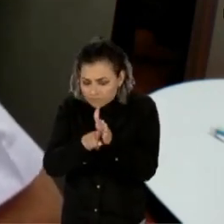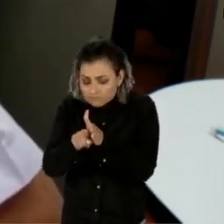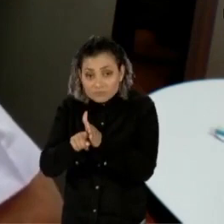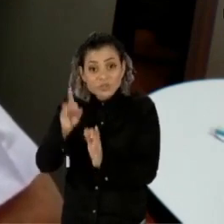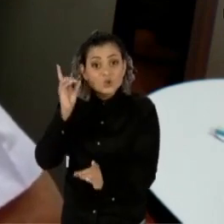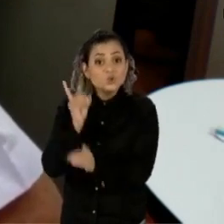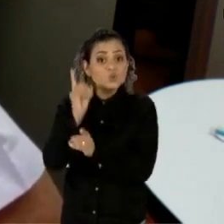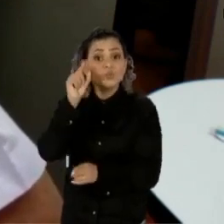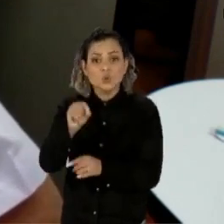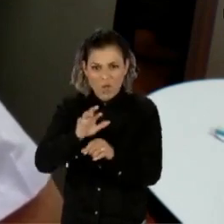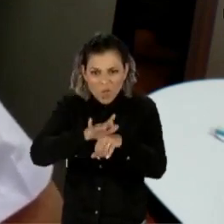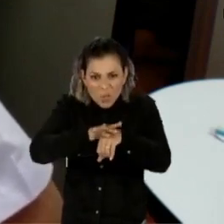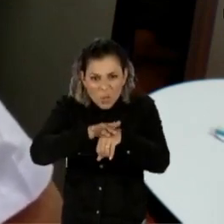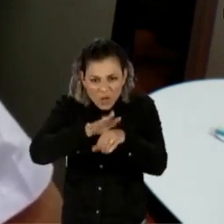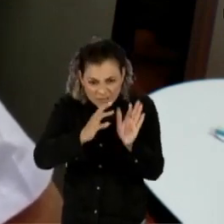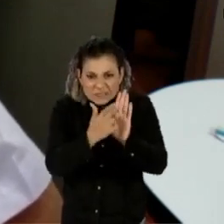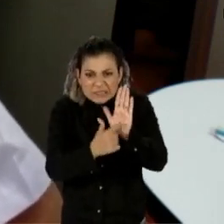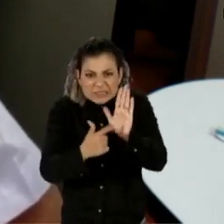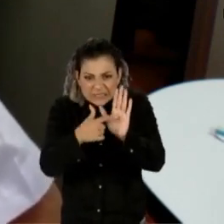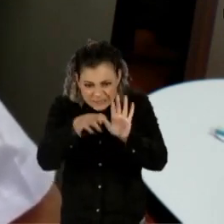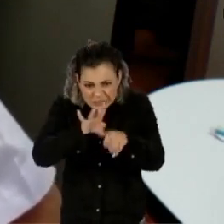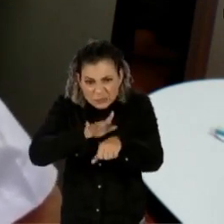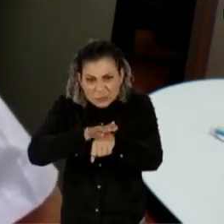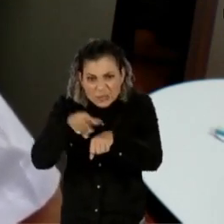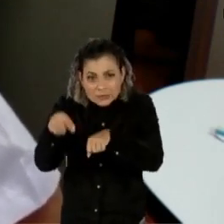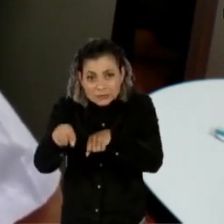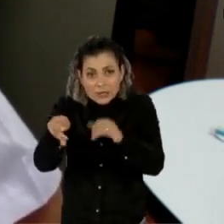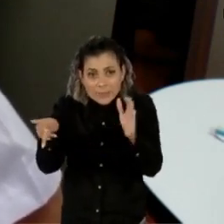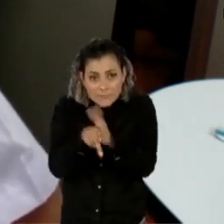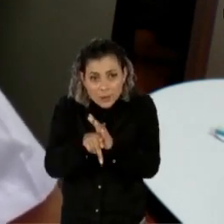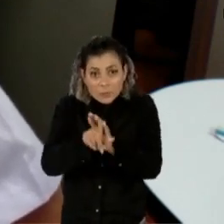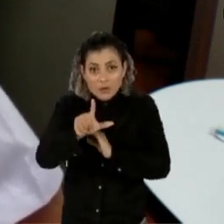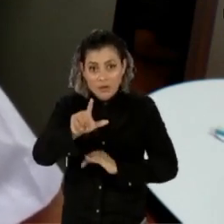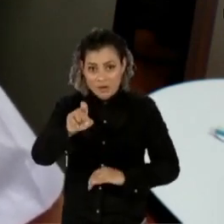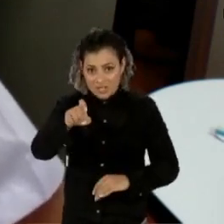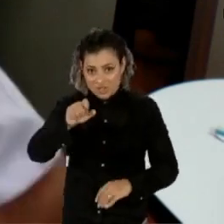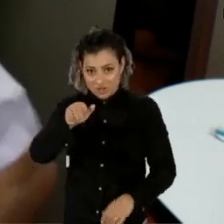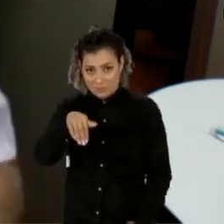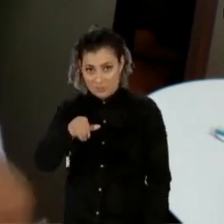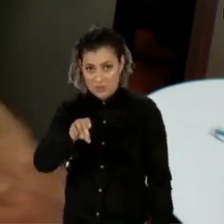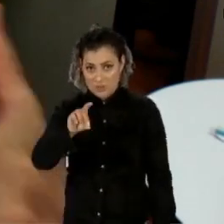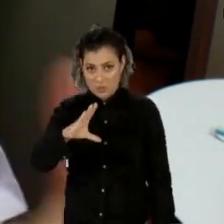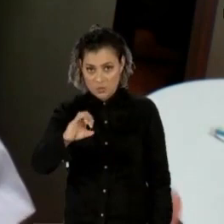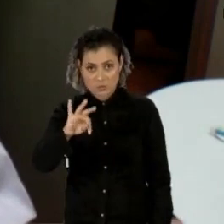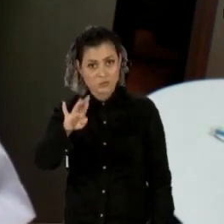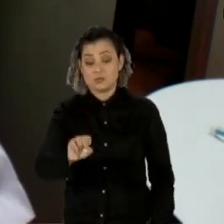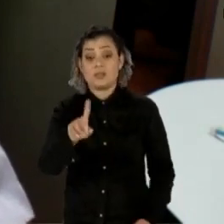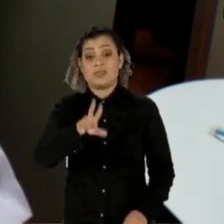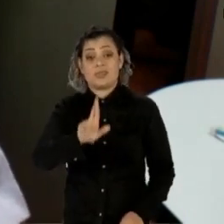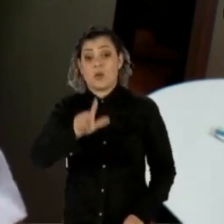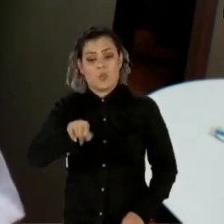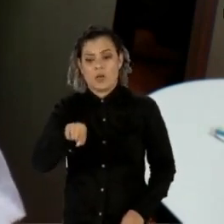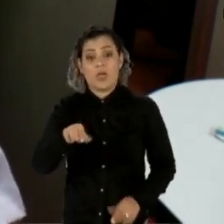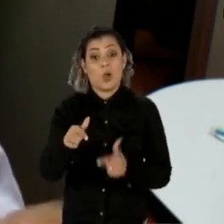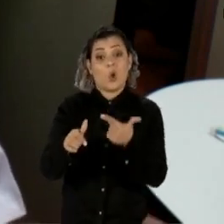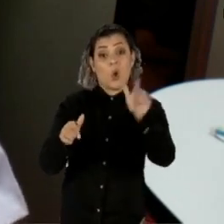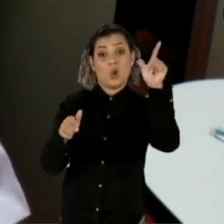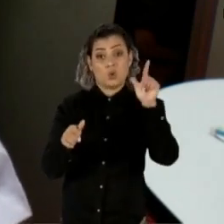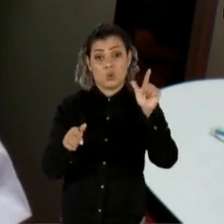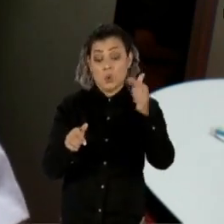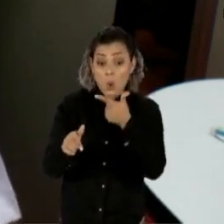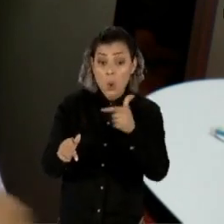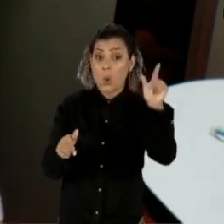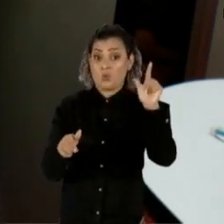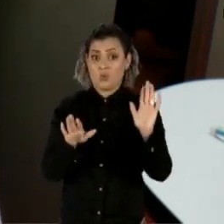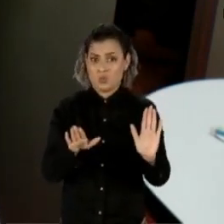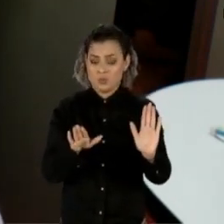ele não era característico não era mais humano enquanto é um um parasita diferente que ele tá a gente usou um